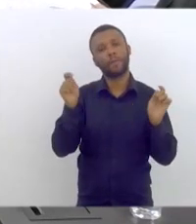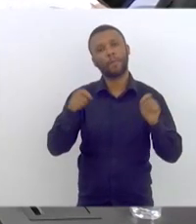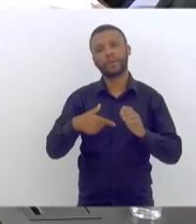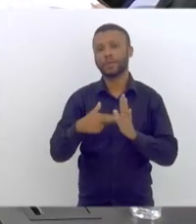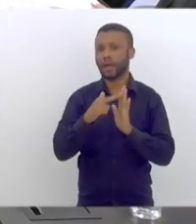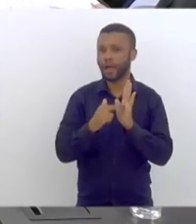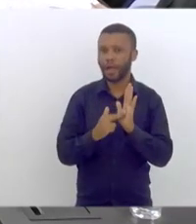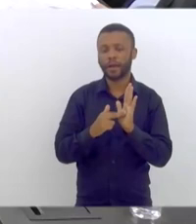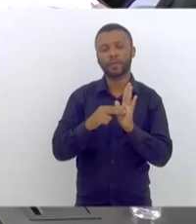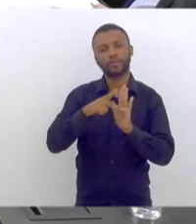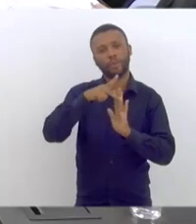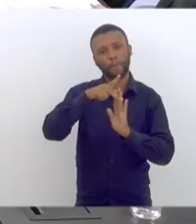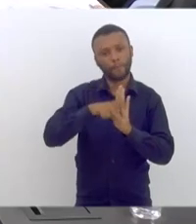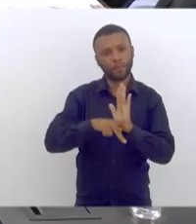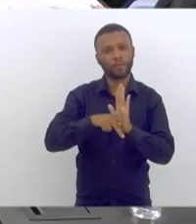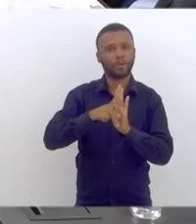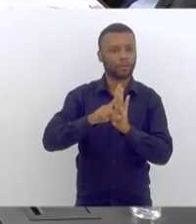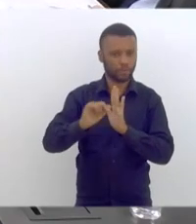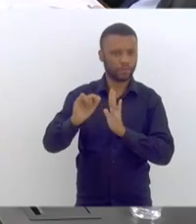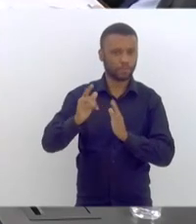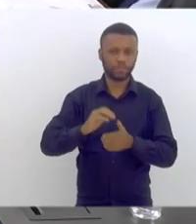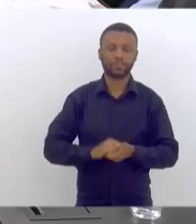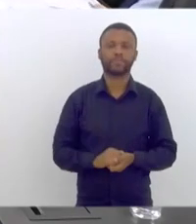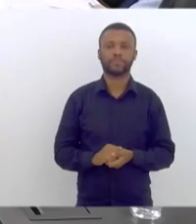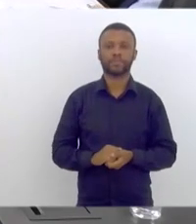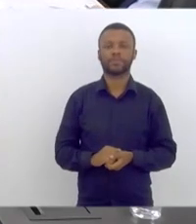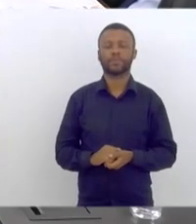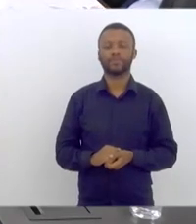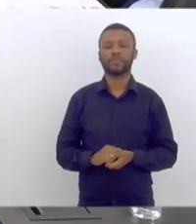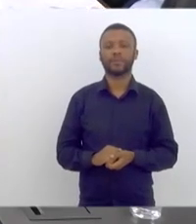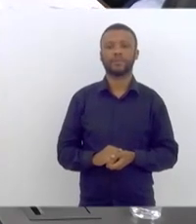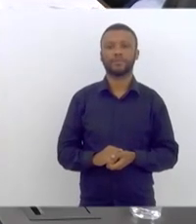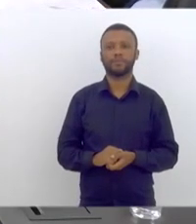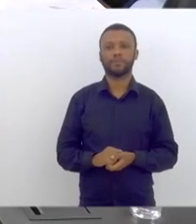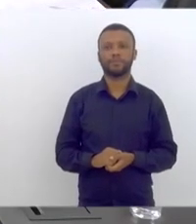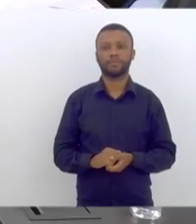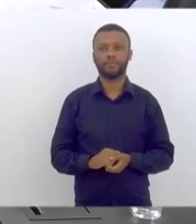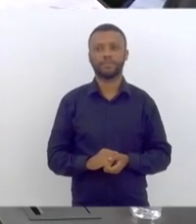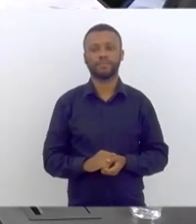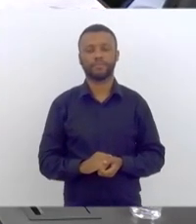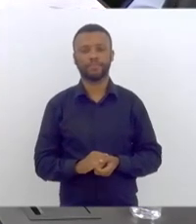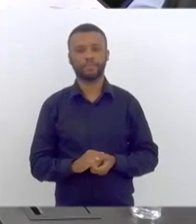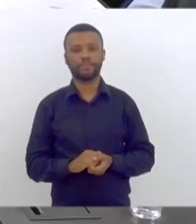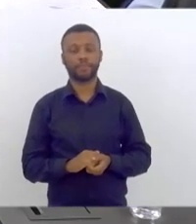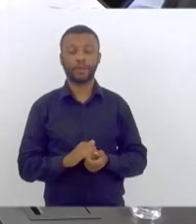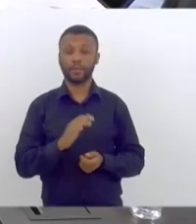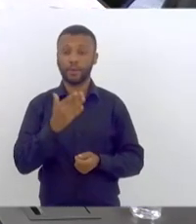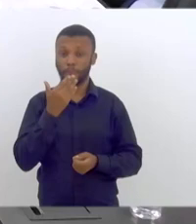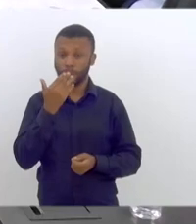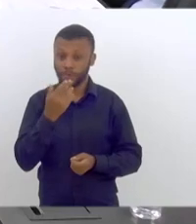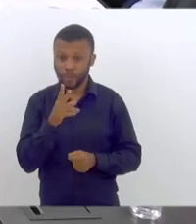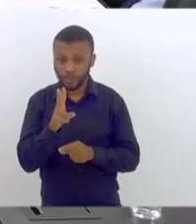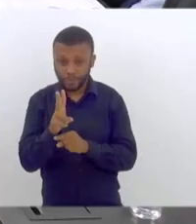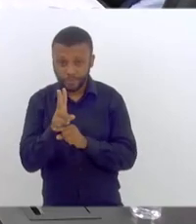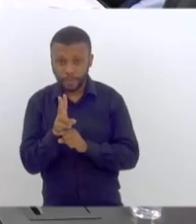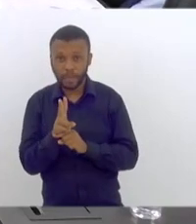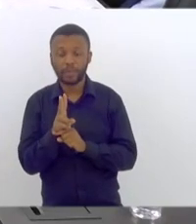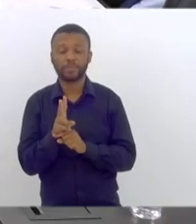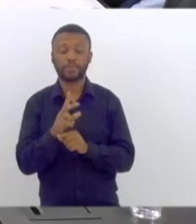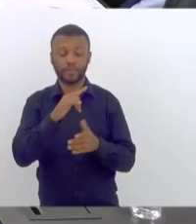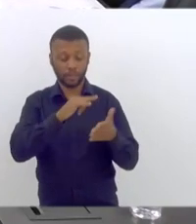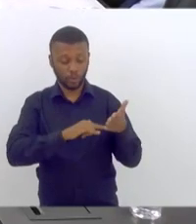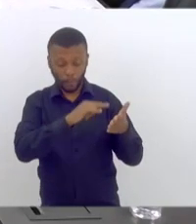do protocolo mas evidentemente se eu dou entrada não pedi de empréstimo sem as